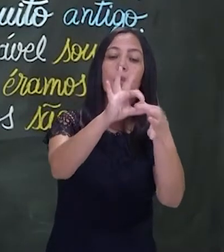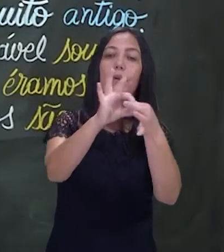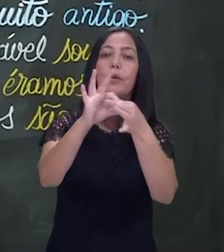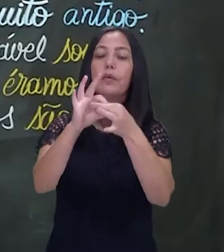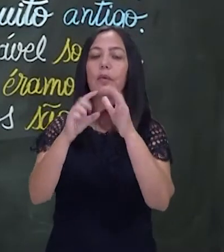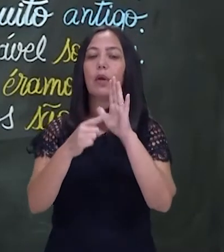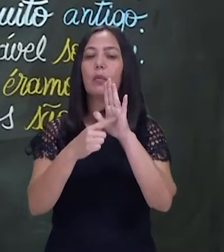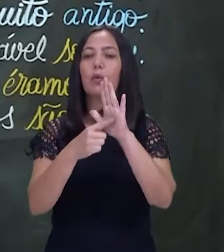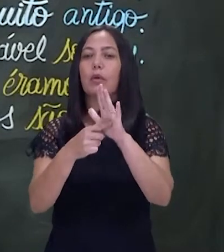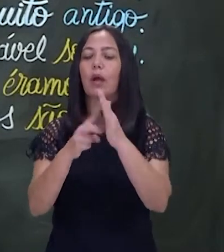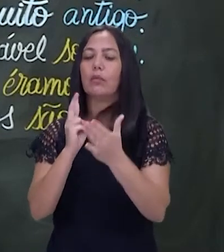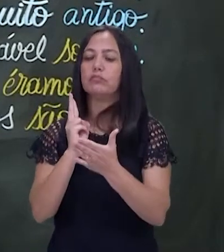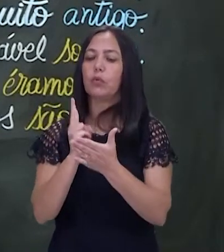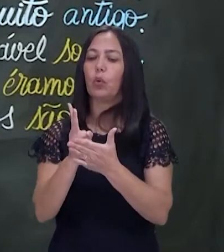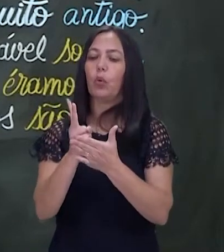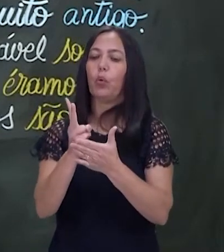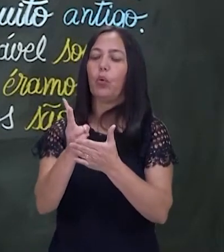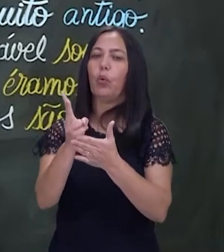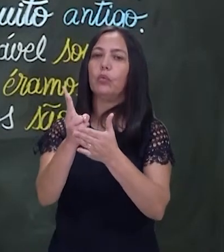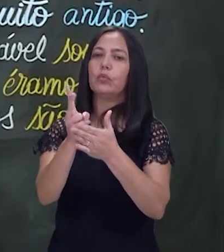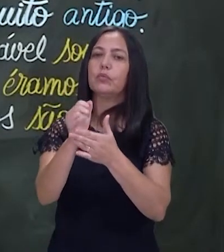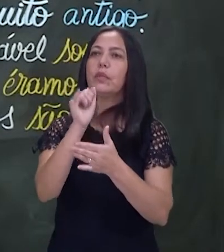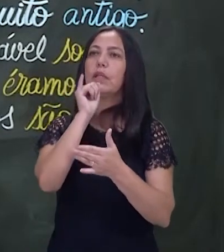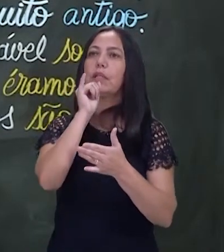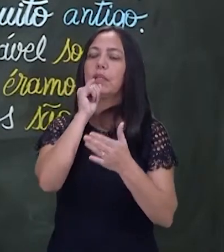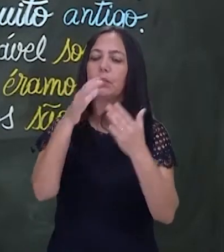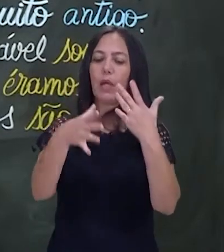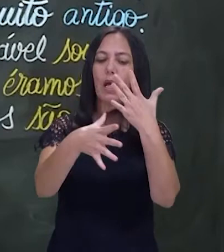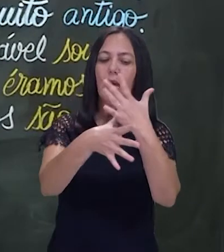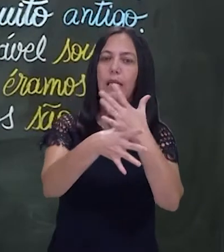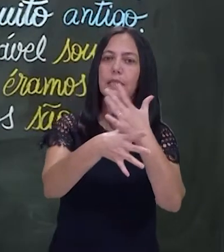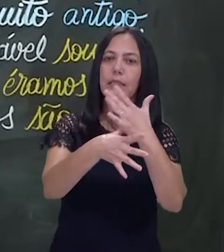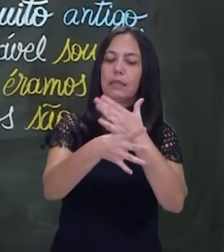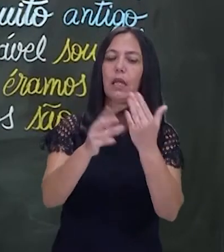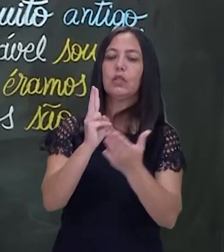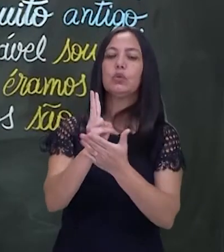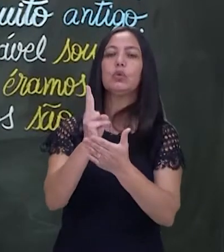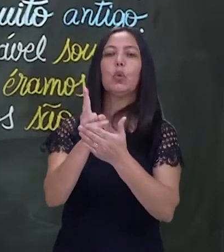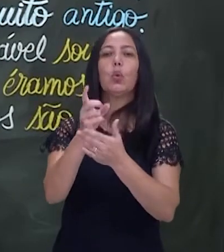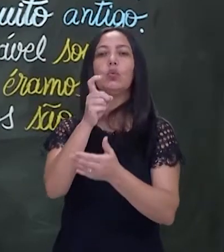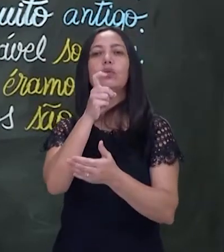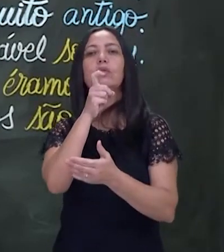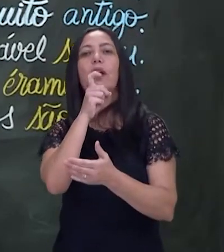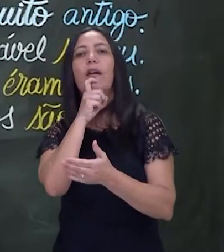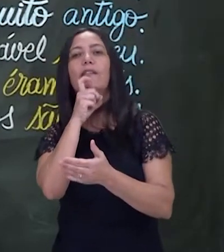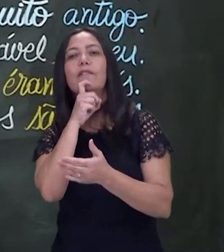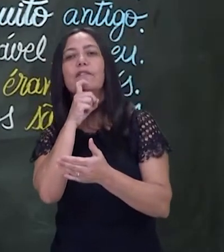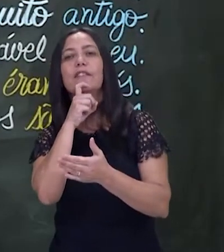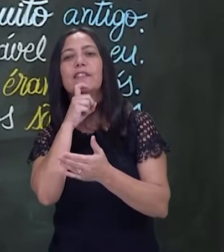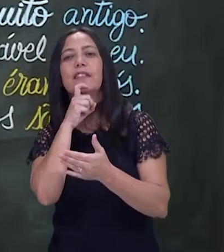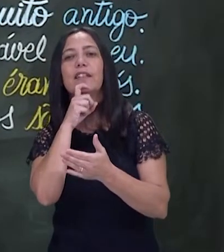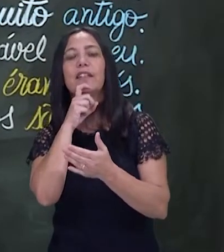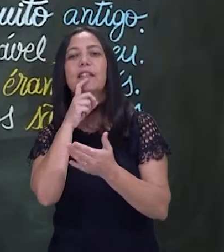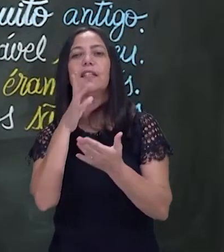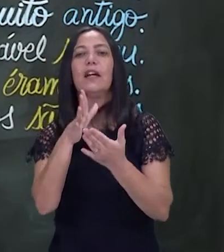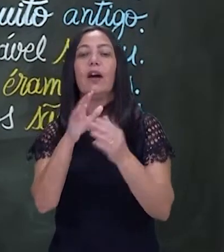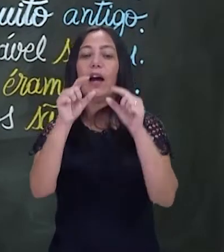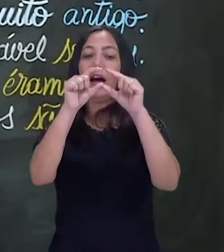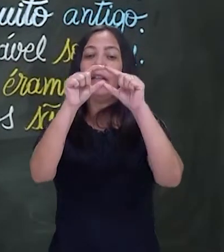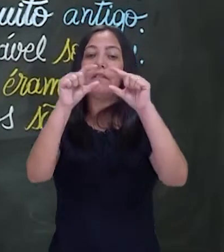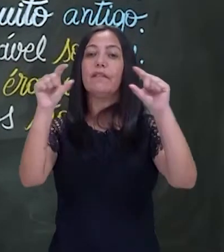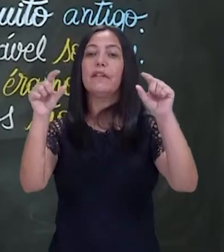gente continuidade. Quando eu digo a cidade permanece fria, nesse caso, esse estado indica